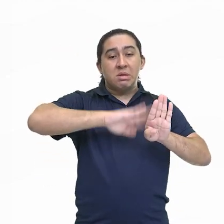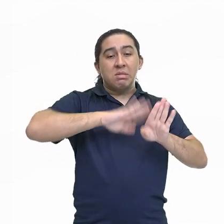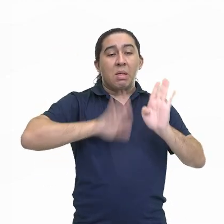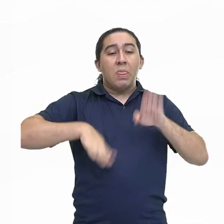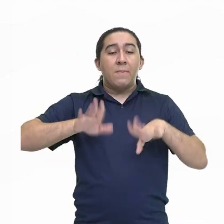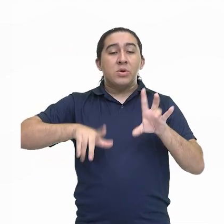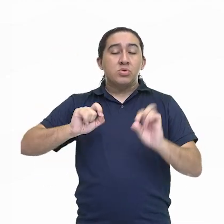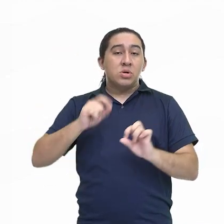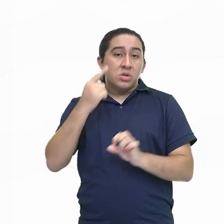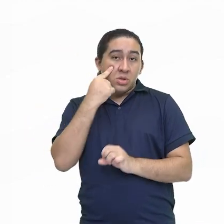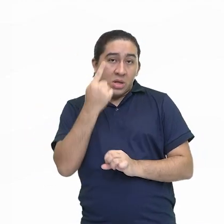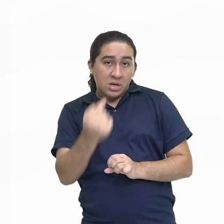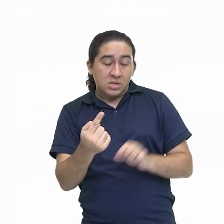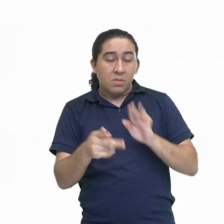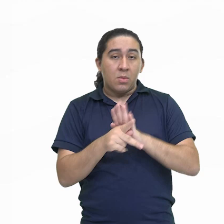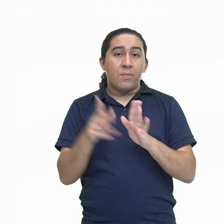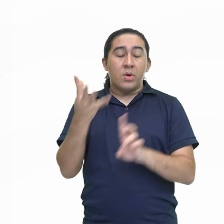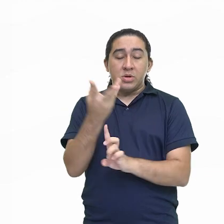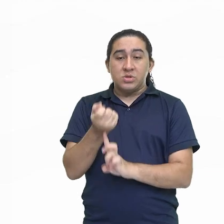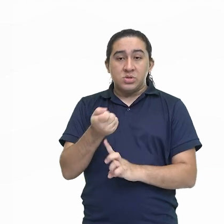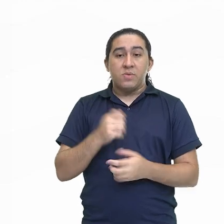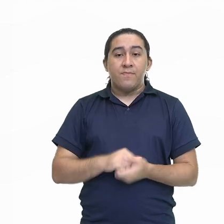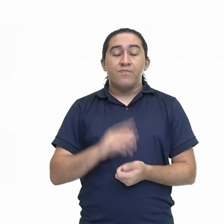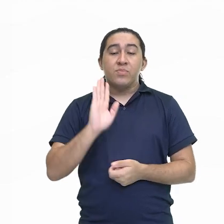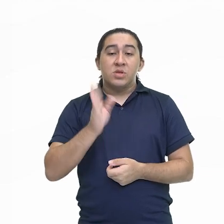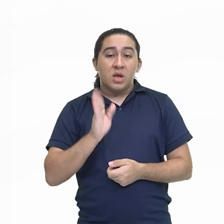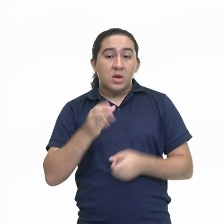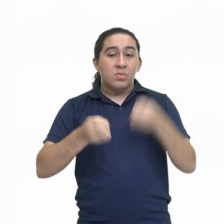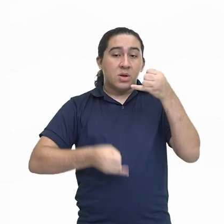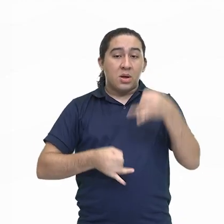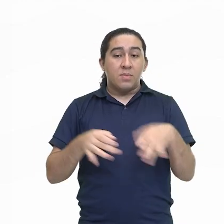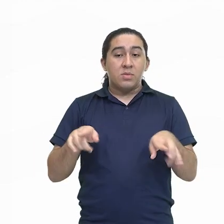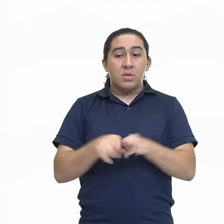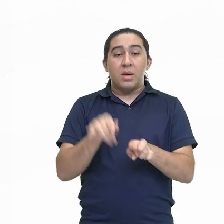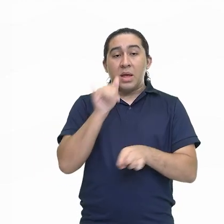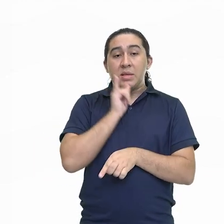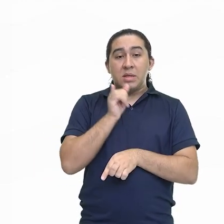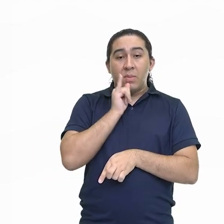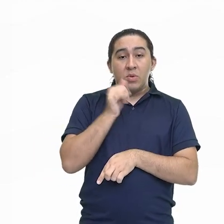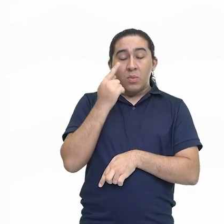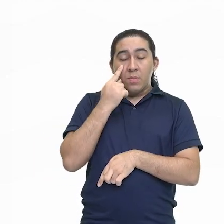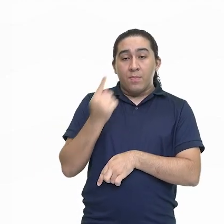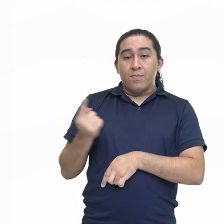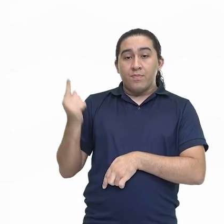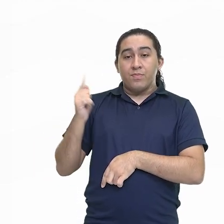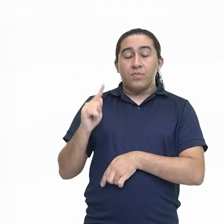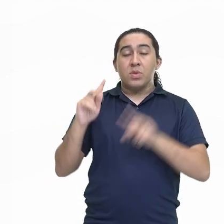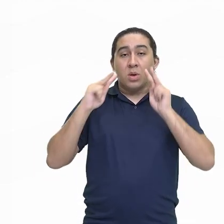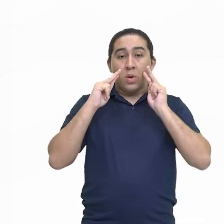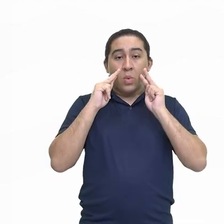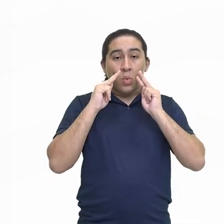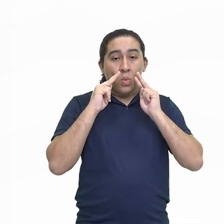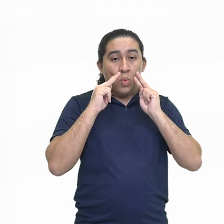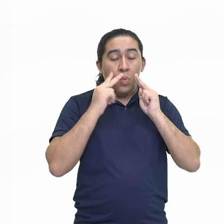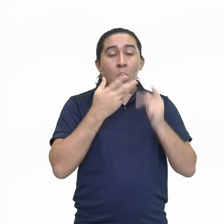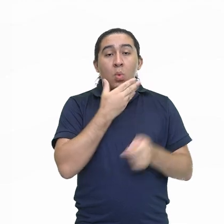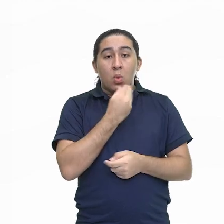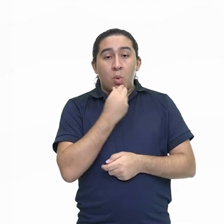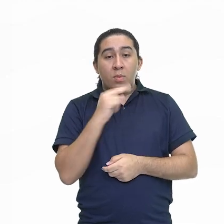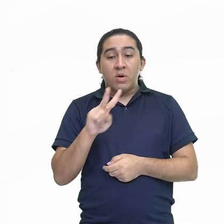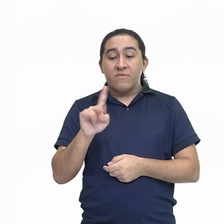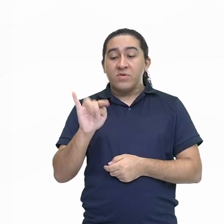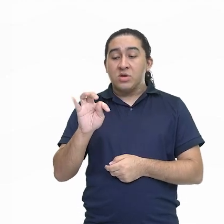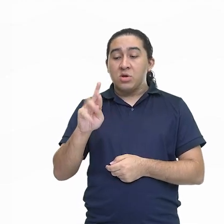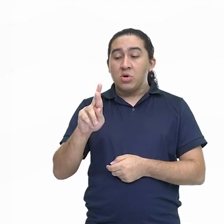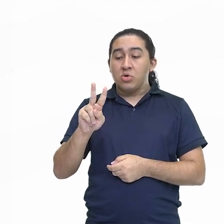do artista, que nós falamos aí. E eu trouxe para vocês o exemplo, né, do homem vitruviano, certo? De Leonardo da Vinci.